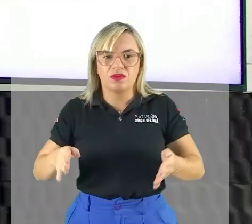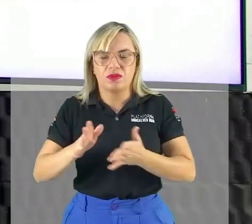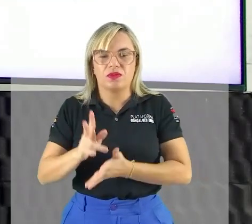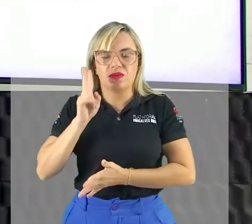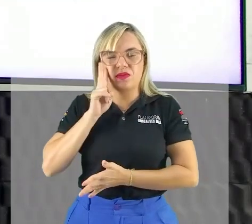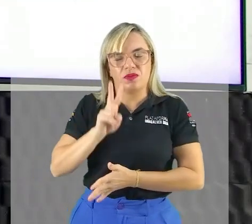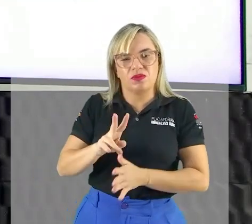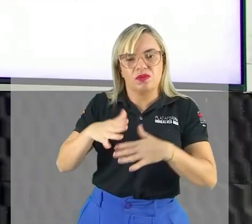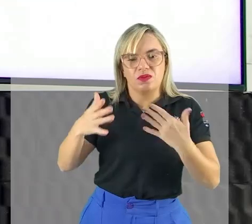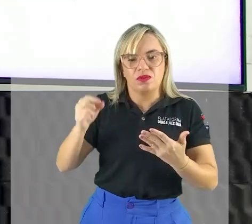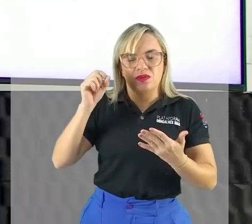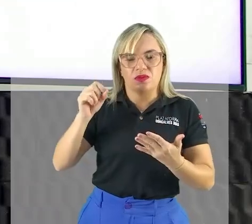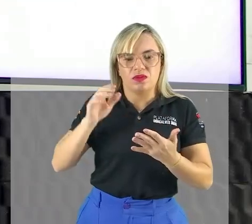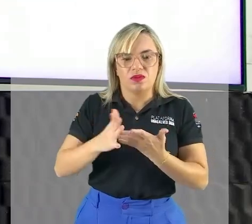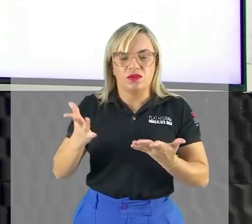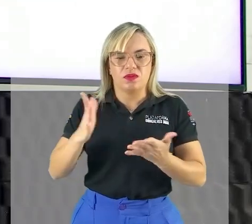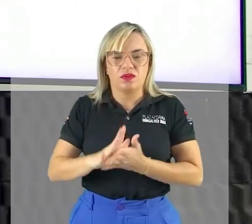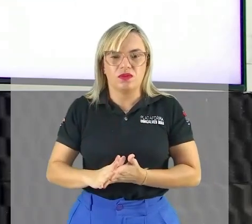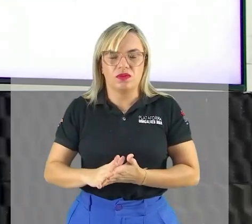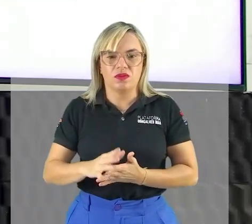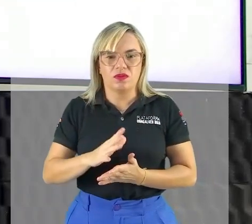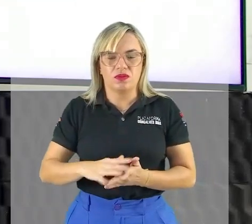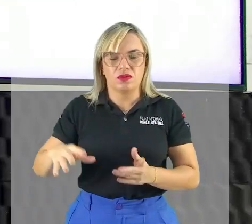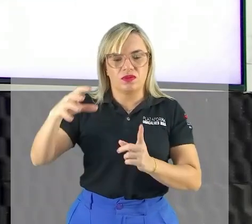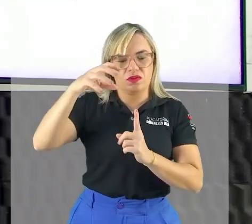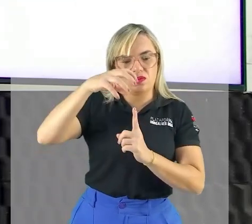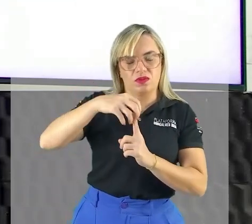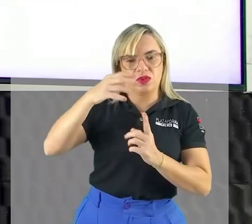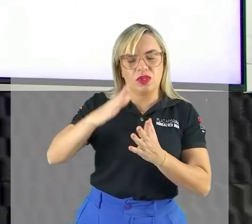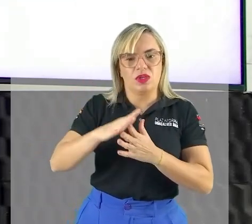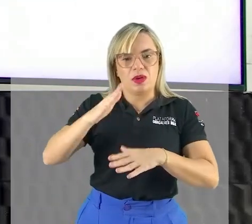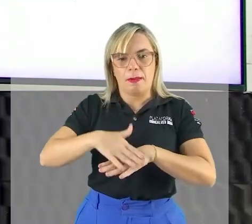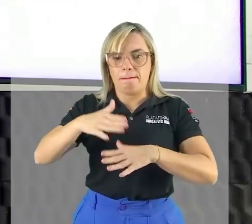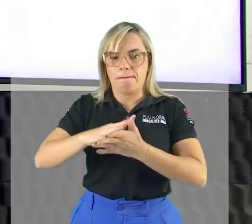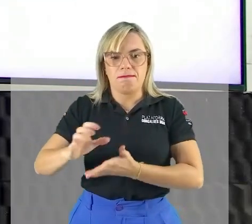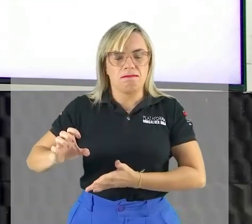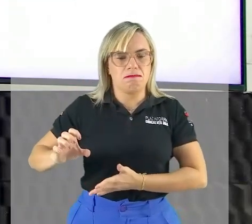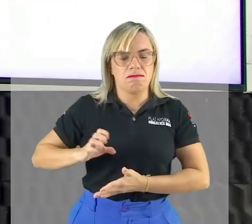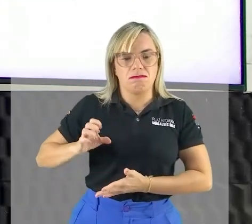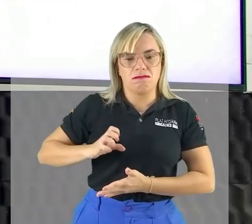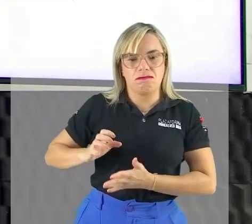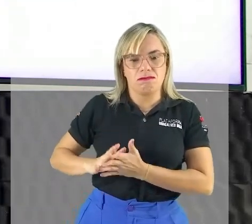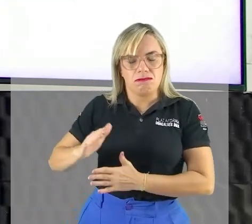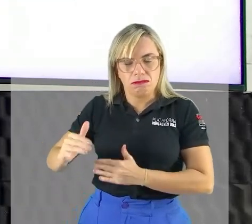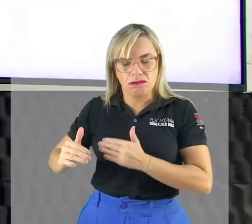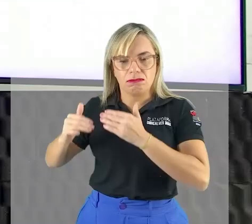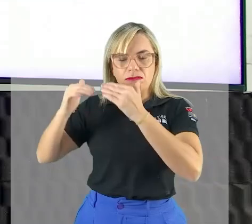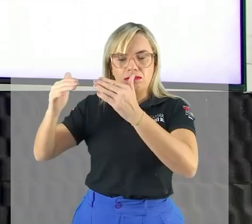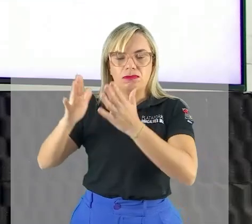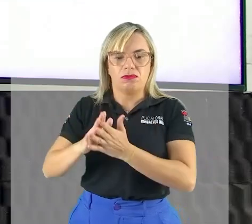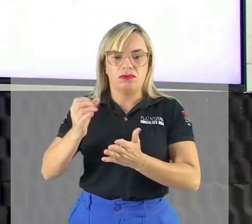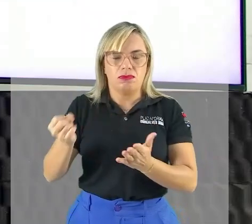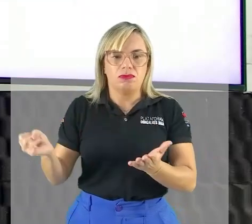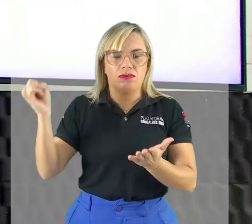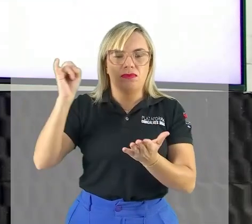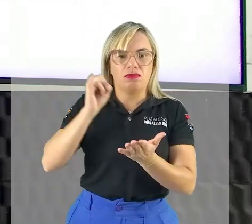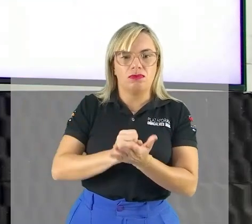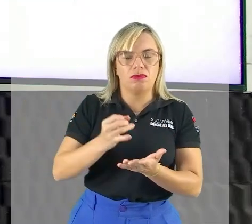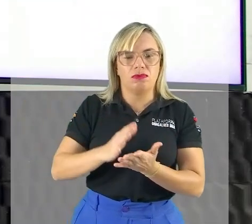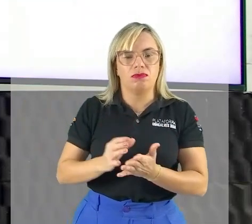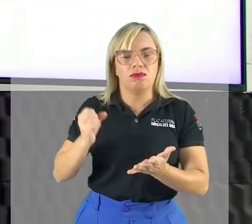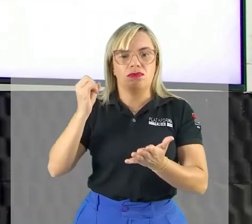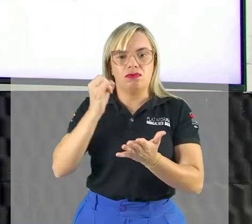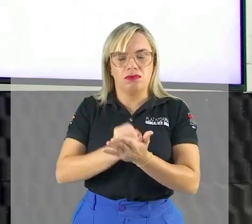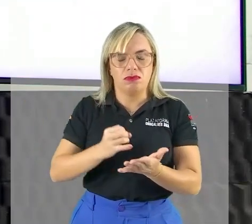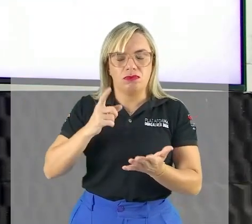observava né a nobreza cada vez mais luxando luxando com todo aquilo que e os impostos que eram mais e mais